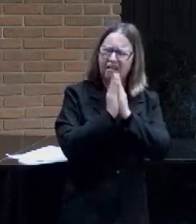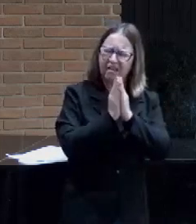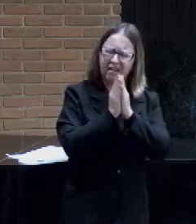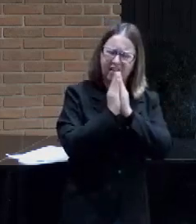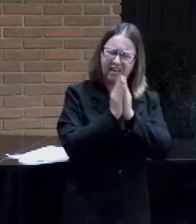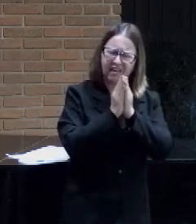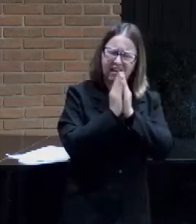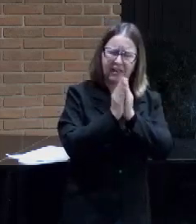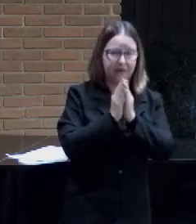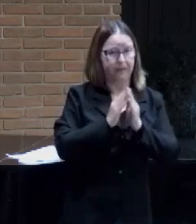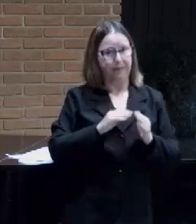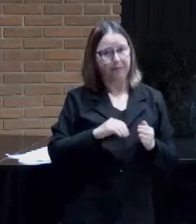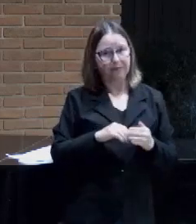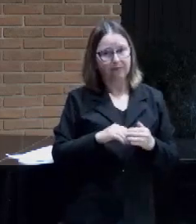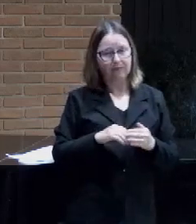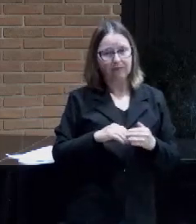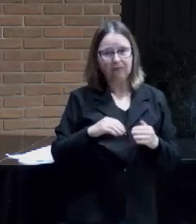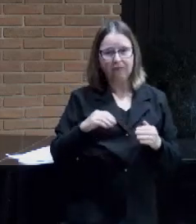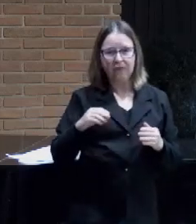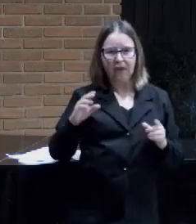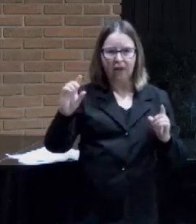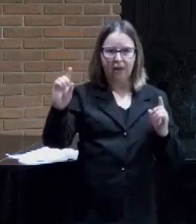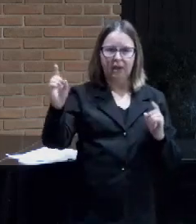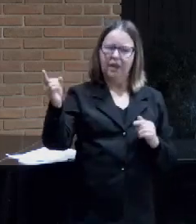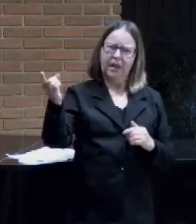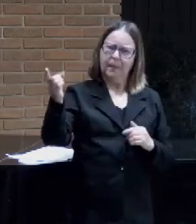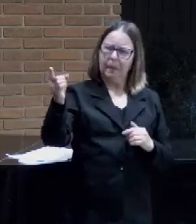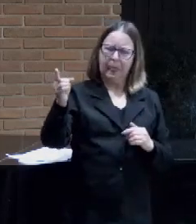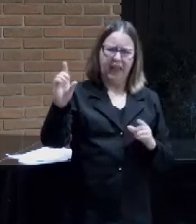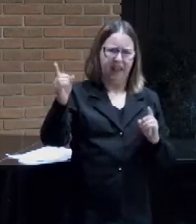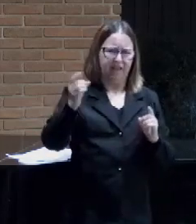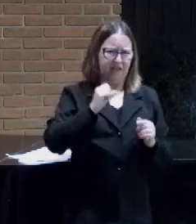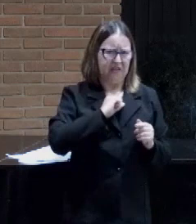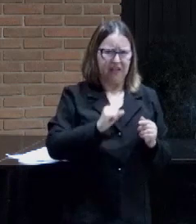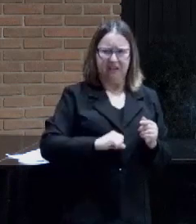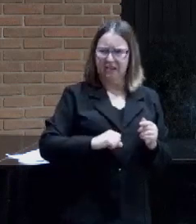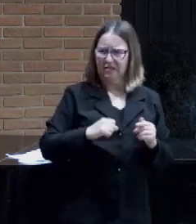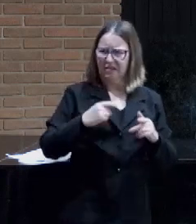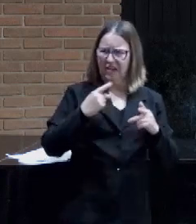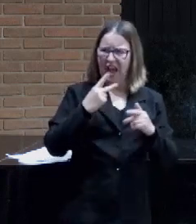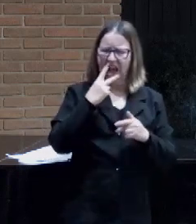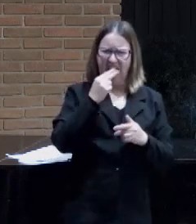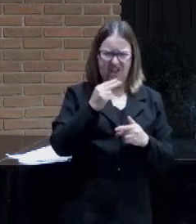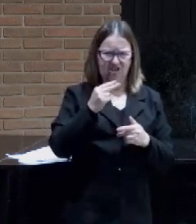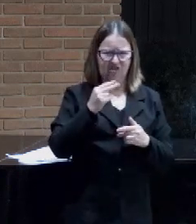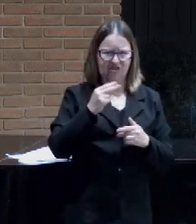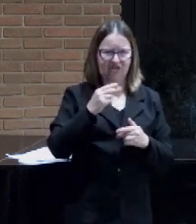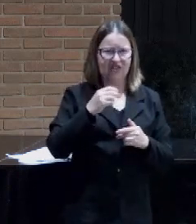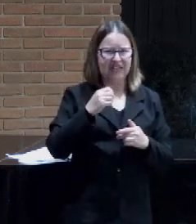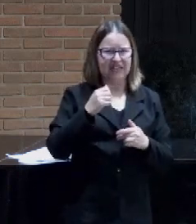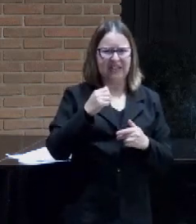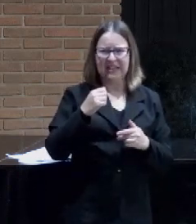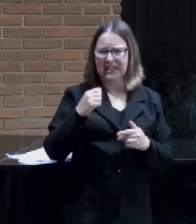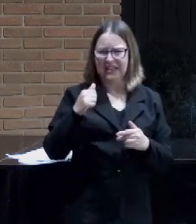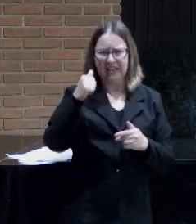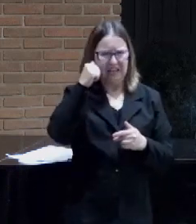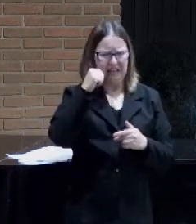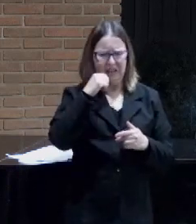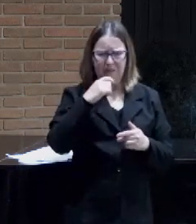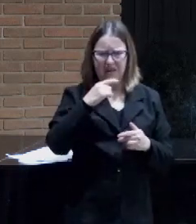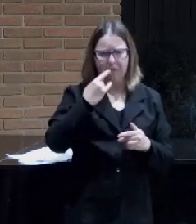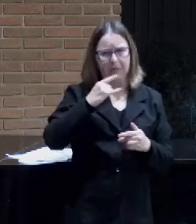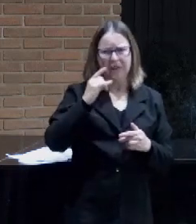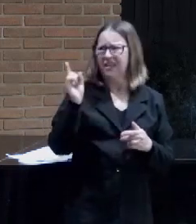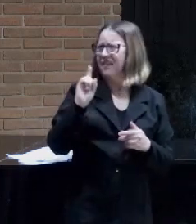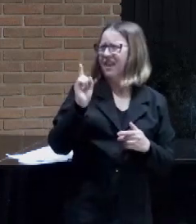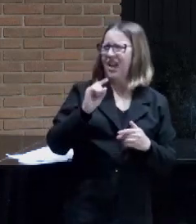disso. Ela fala que não, que ela estava angustiada, estava se derramando ao Senhor. E o texto fala que ela saiu dali. Ela